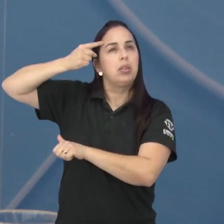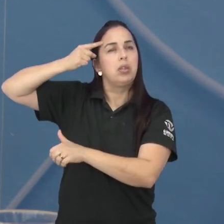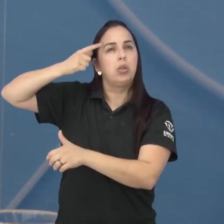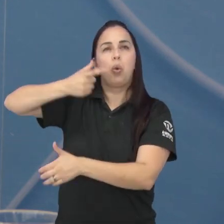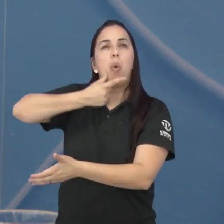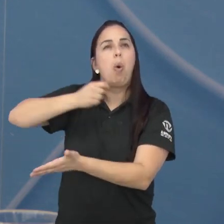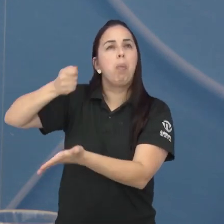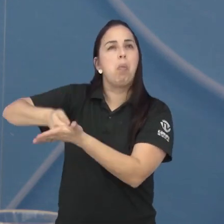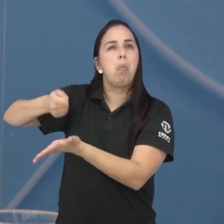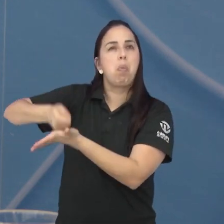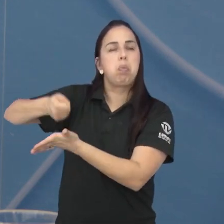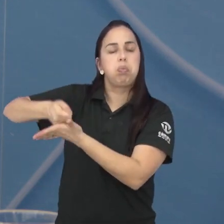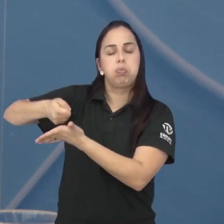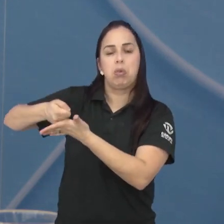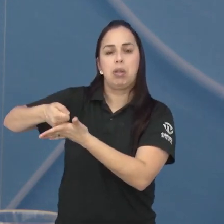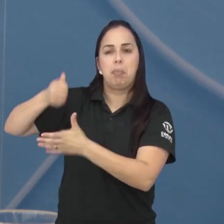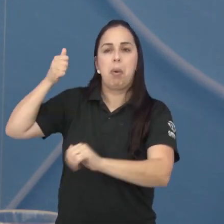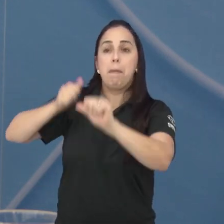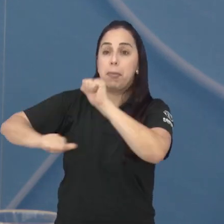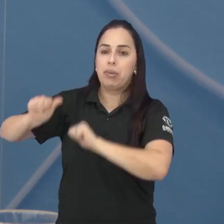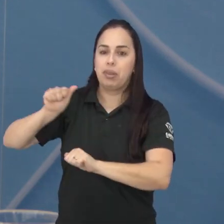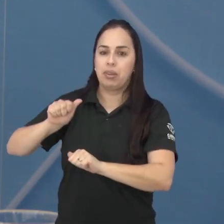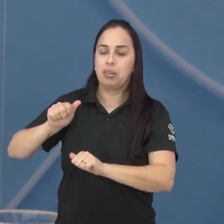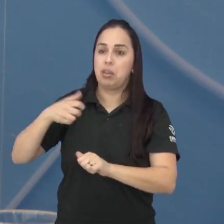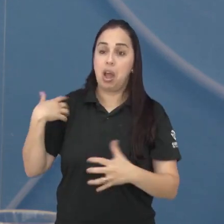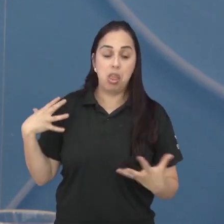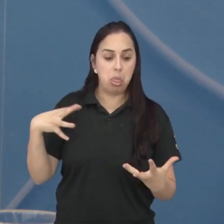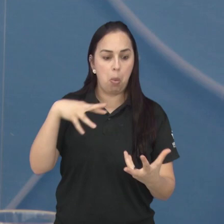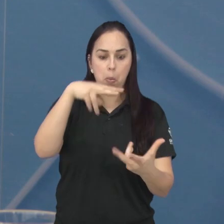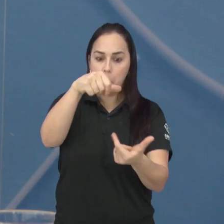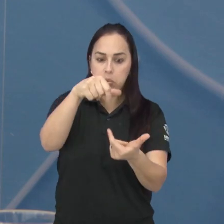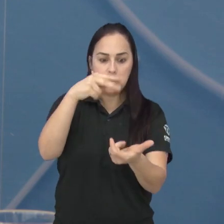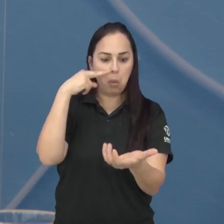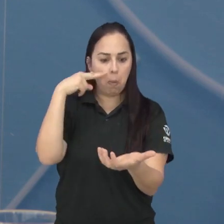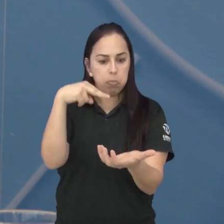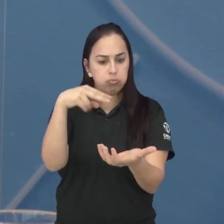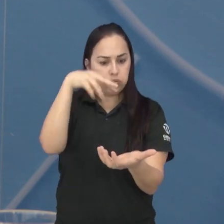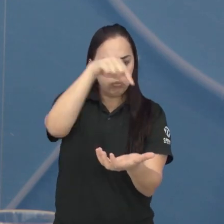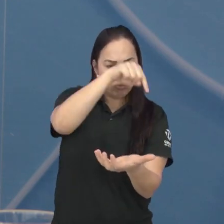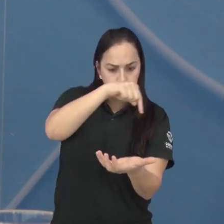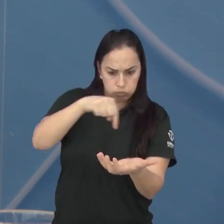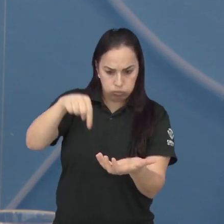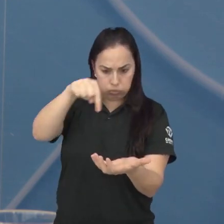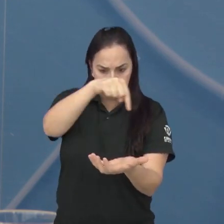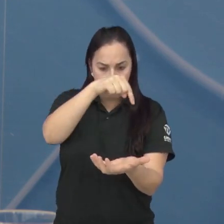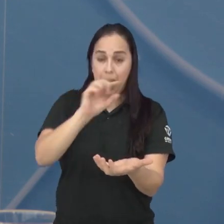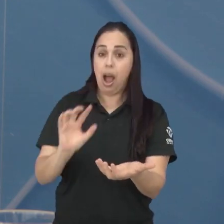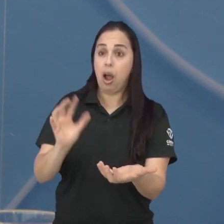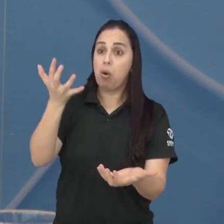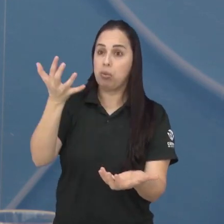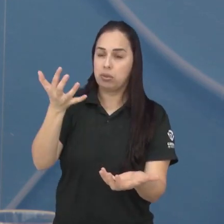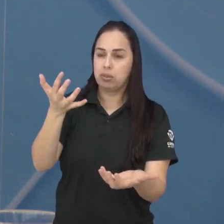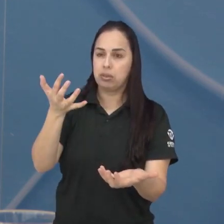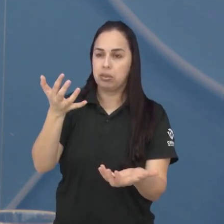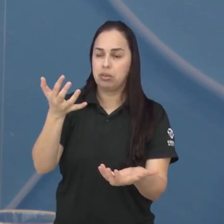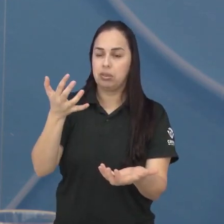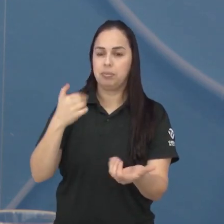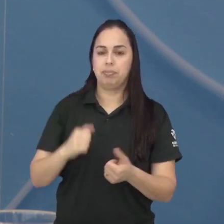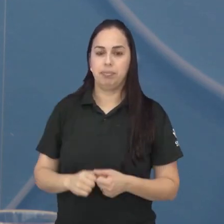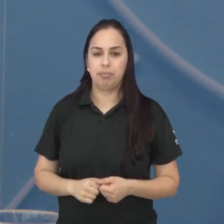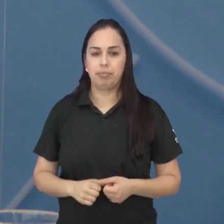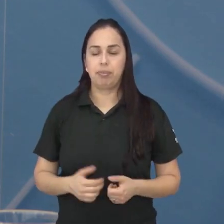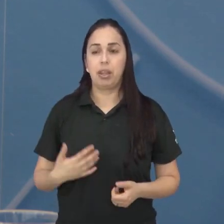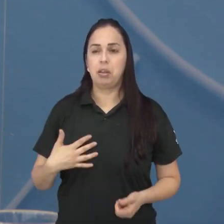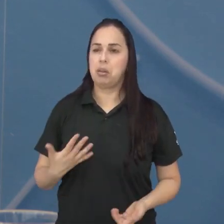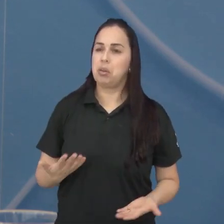patriarcal, isso que ela está falando, que a gente vê no mundo inteiro acontecendo. Então, esse abalo que causa essa conversa, né?